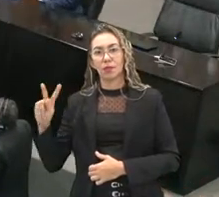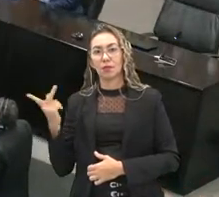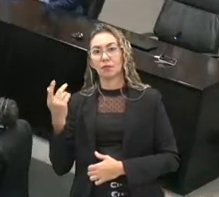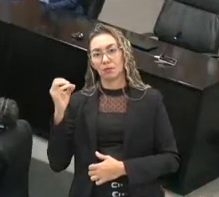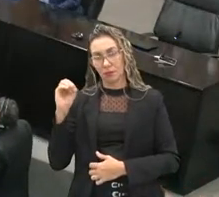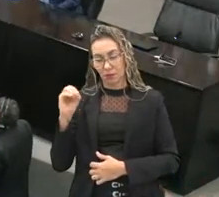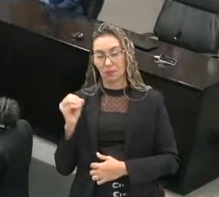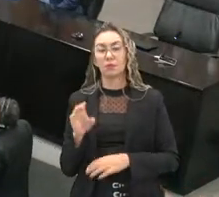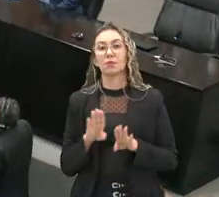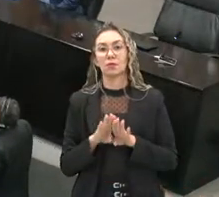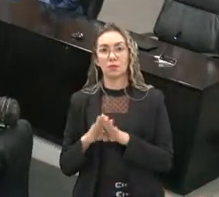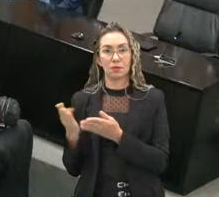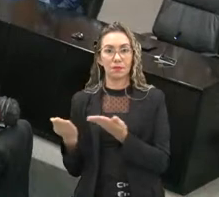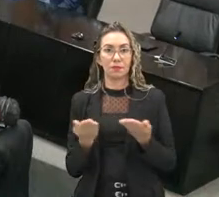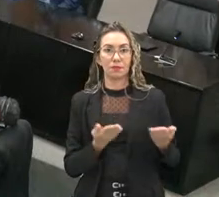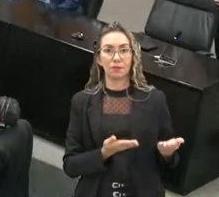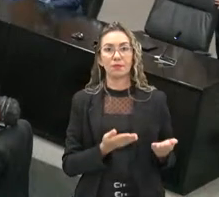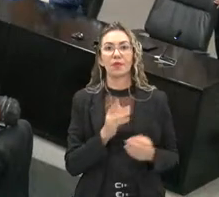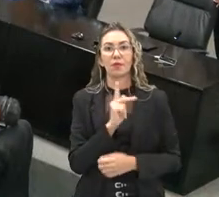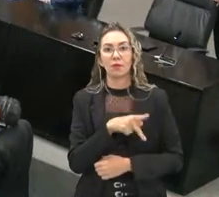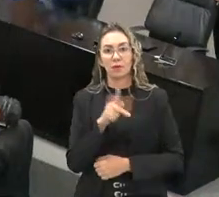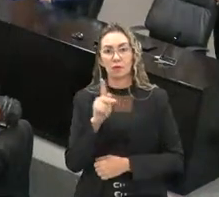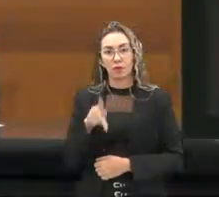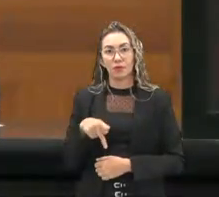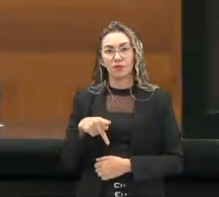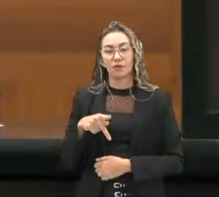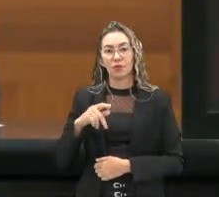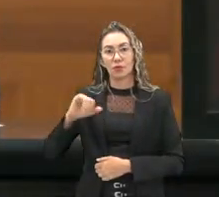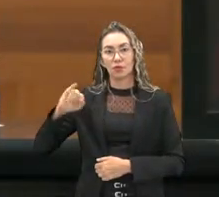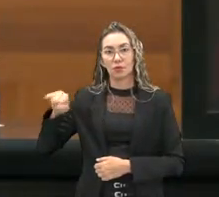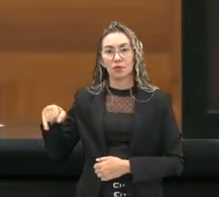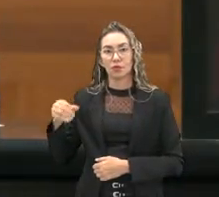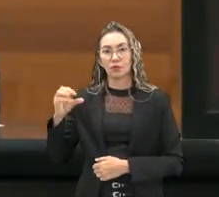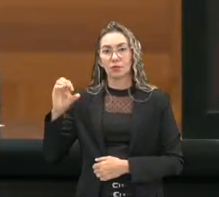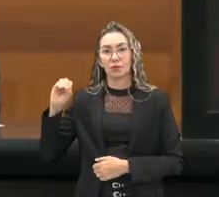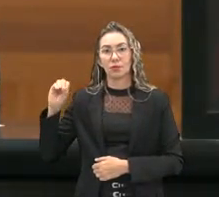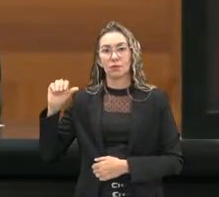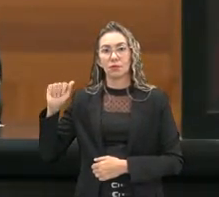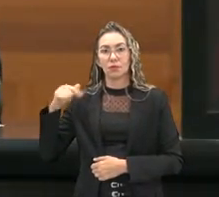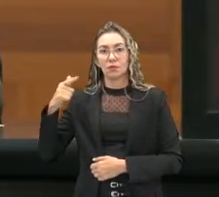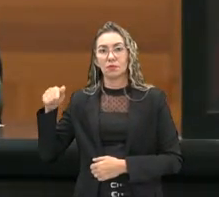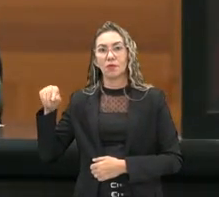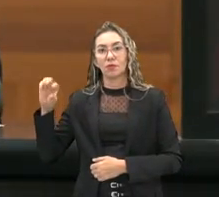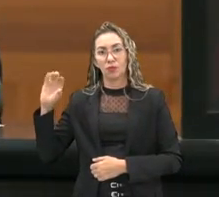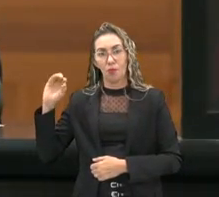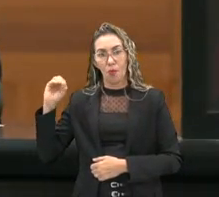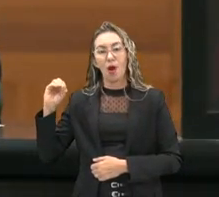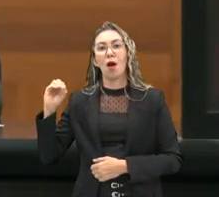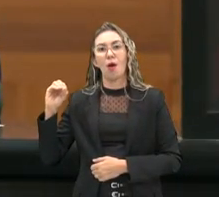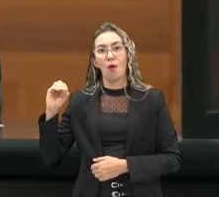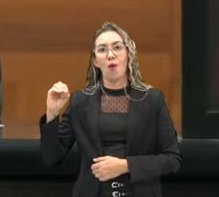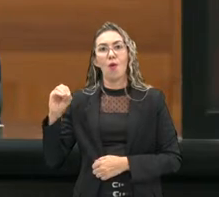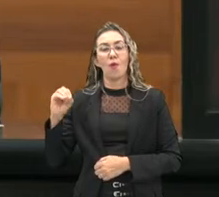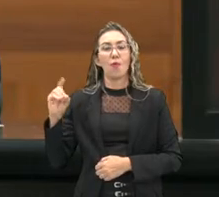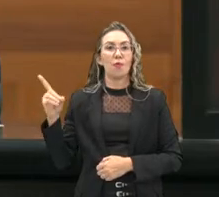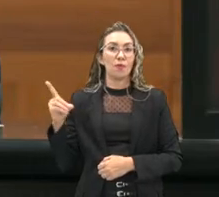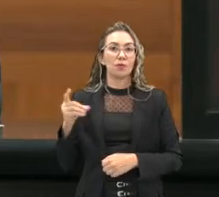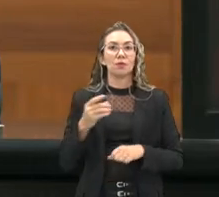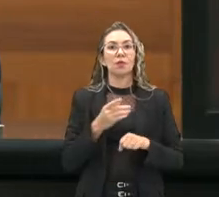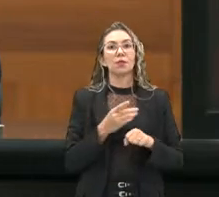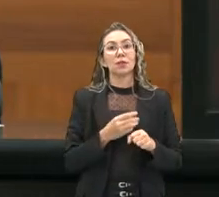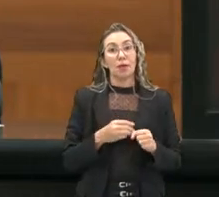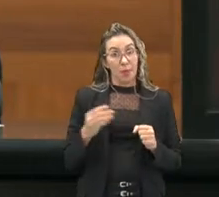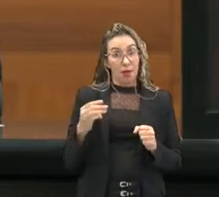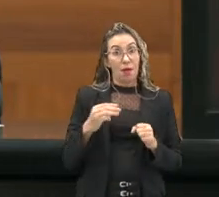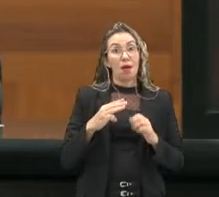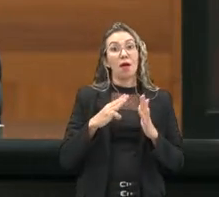Convido também o professor João Carlos Vicente Ferreira, membro da Academia Mato-Grossense de Letras